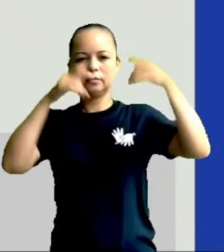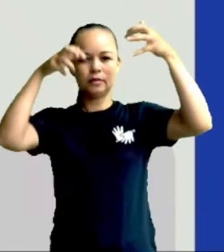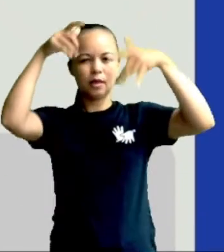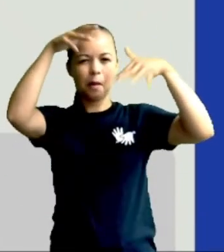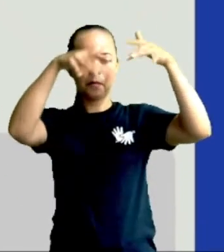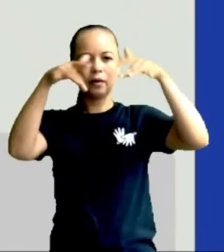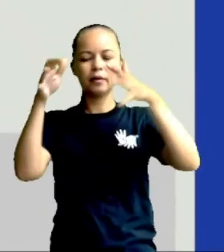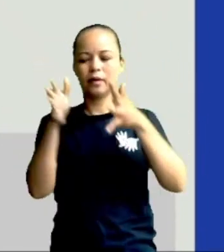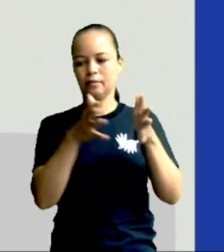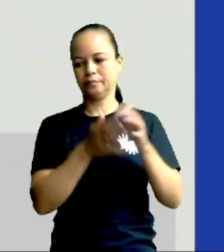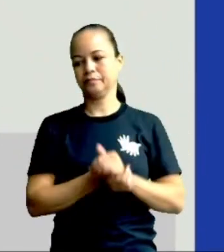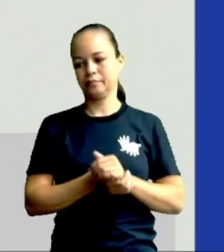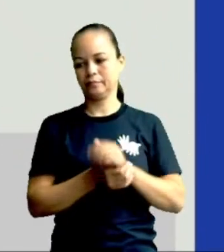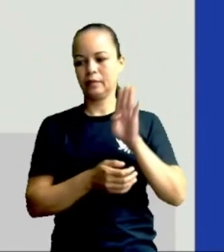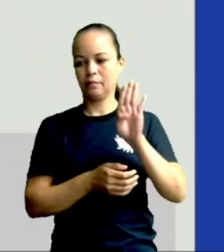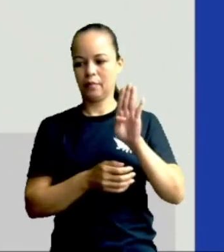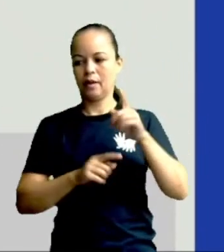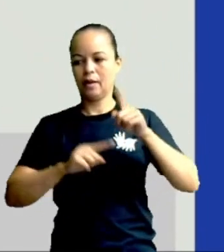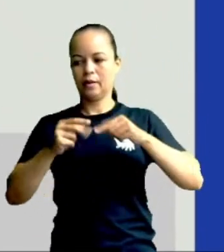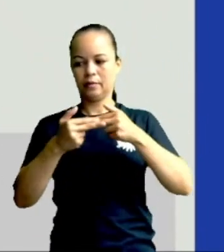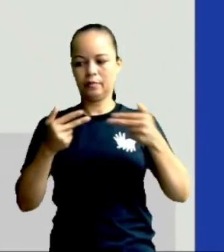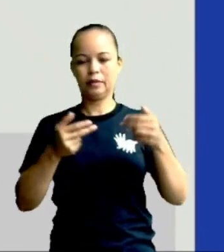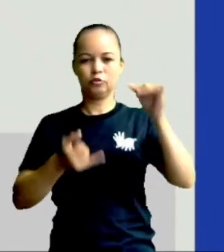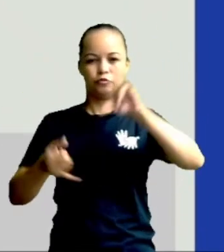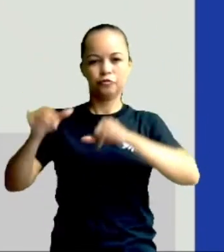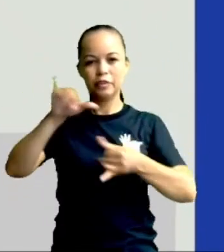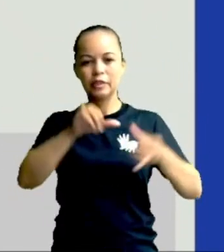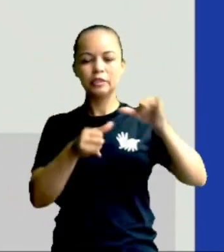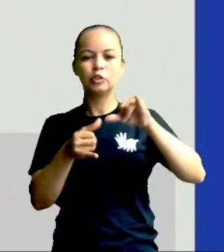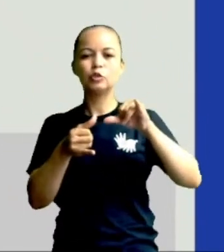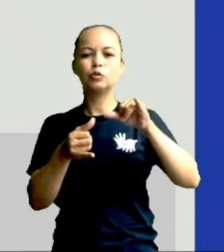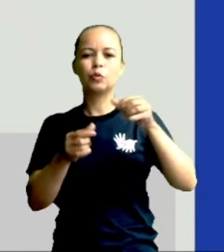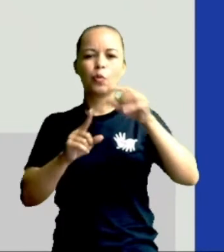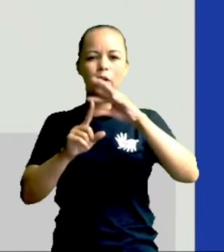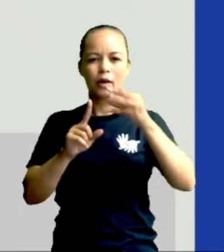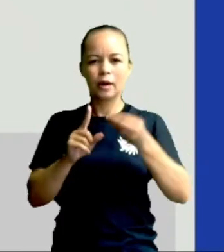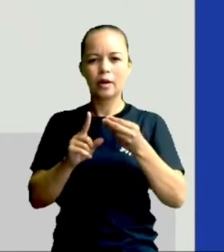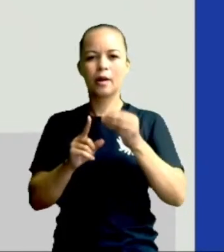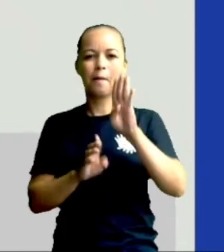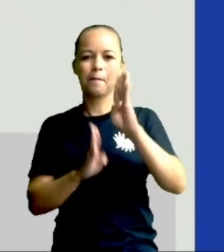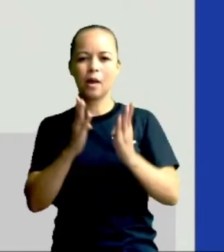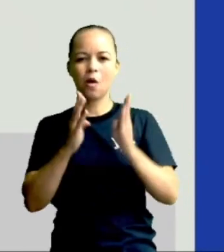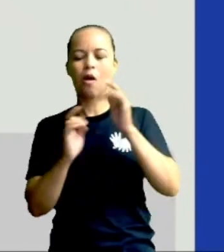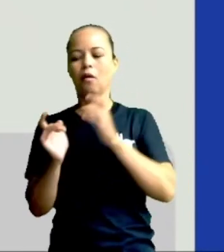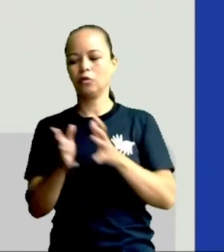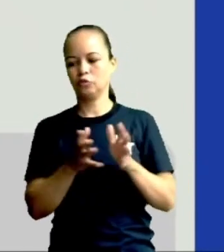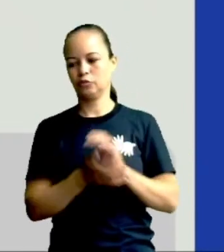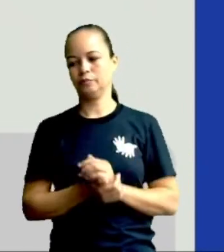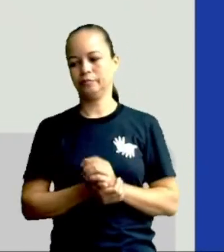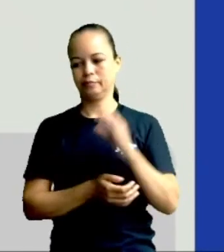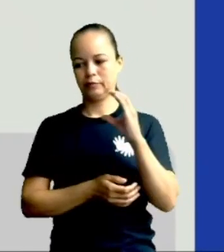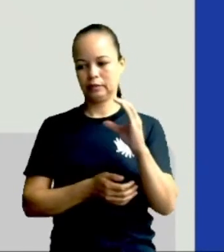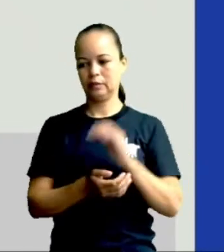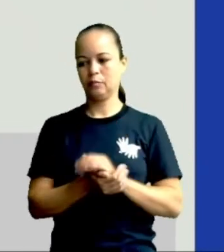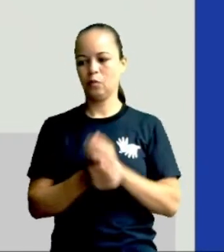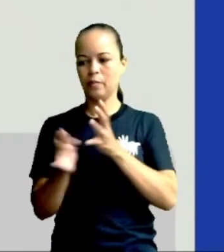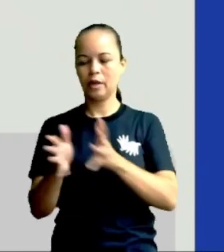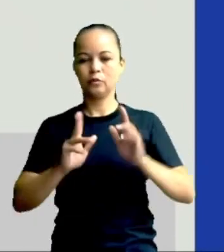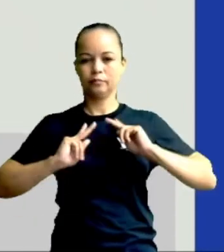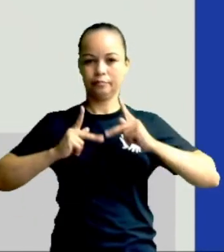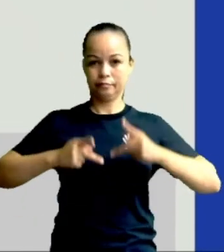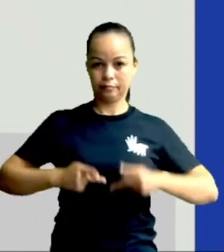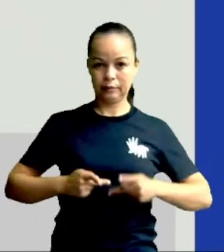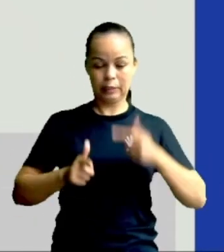por elementos físicos, químicos e biológicos. Letra C, por meio da ação humana e